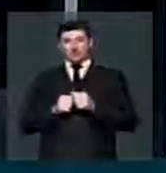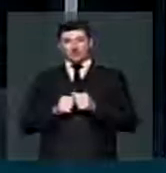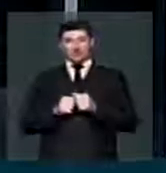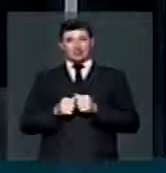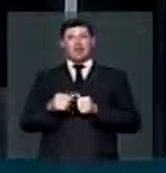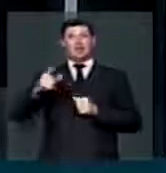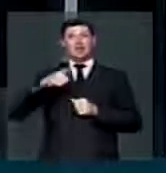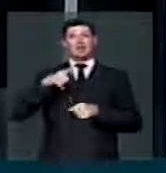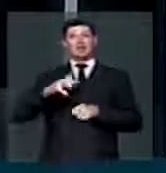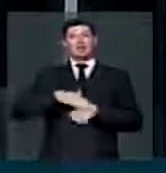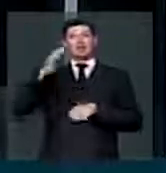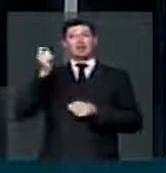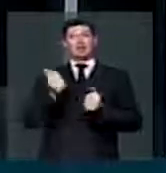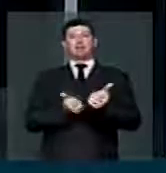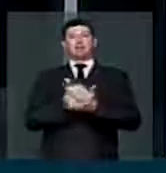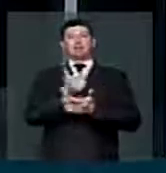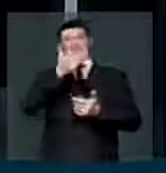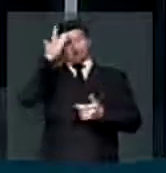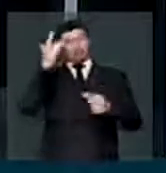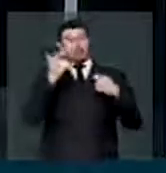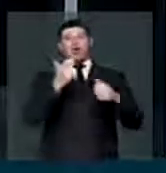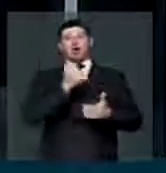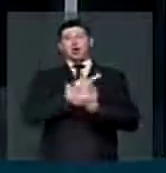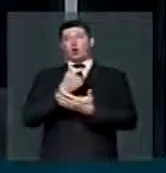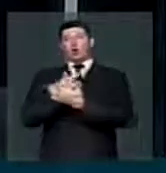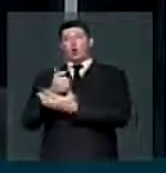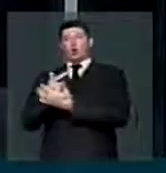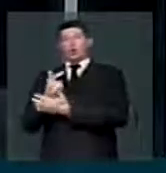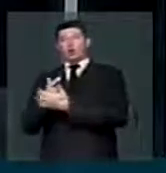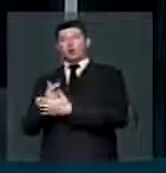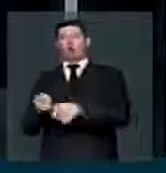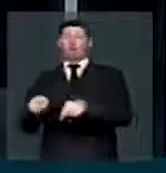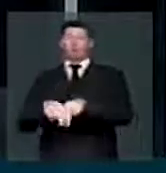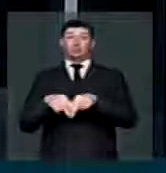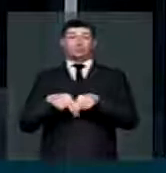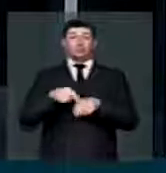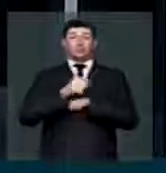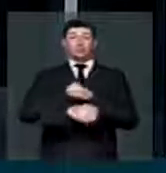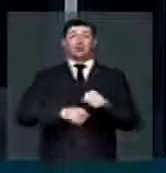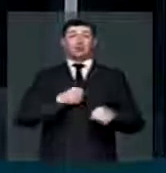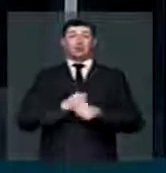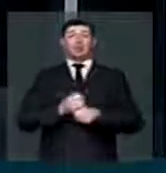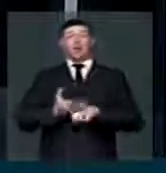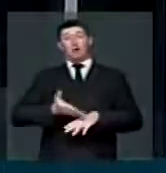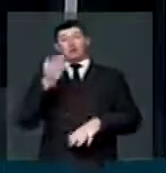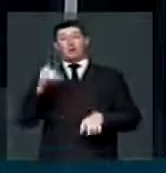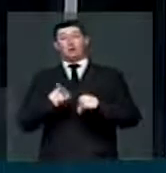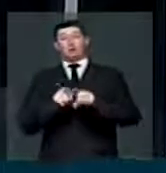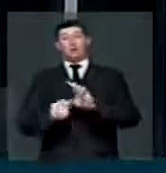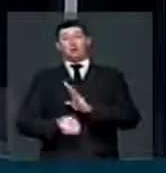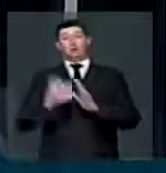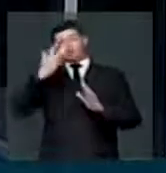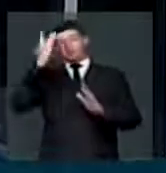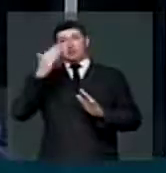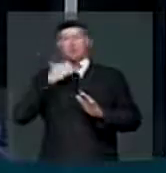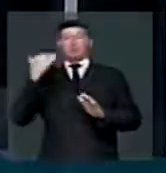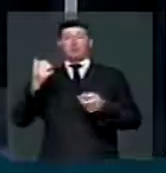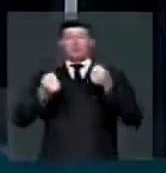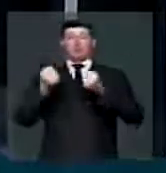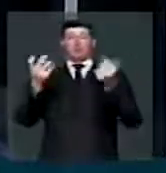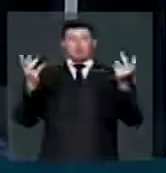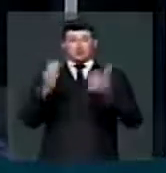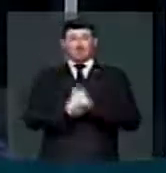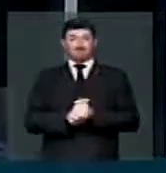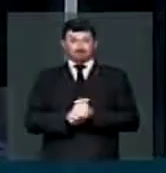elas obtêm um aumento no consumo e conseguem, por consequência, a cada ano, aumentar o número de jovens